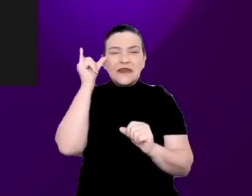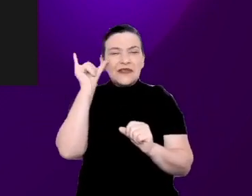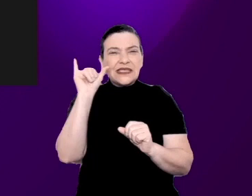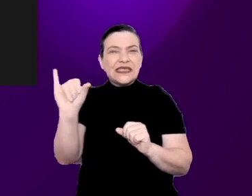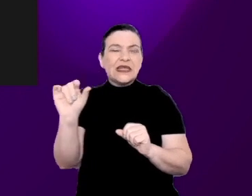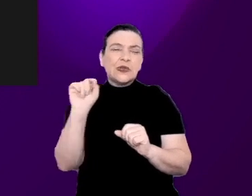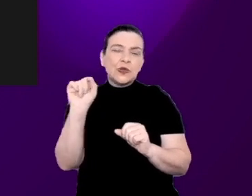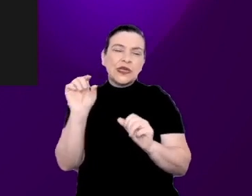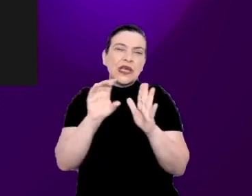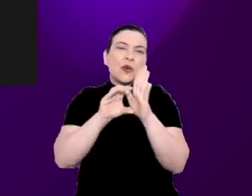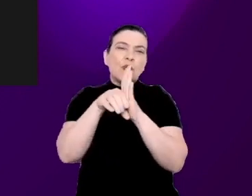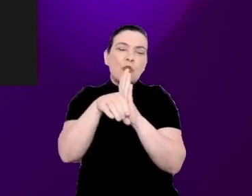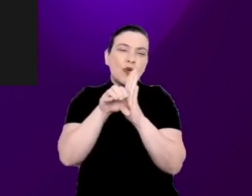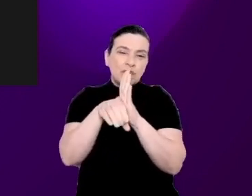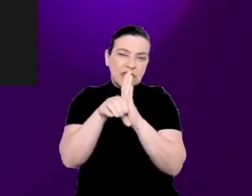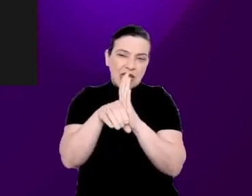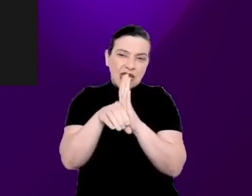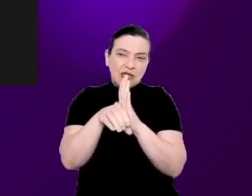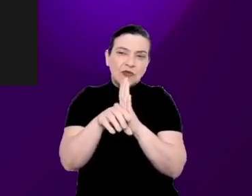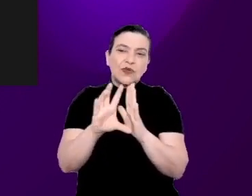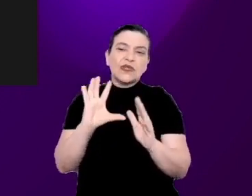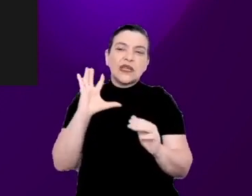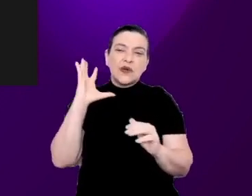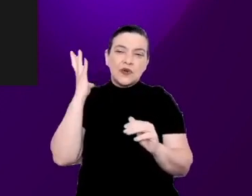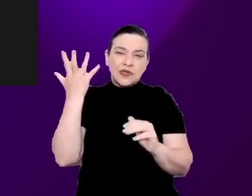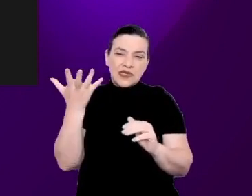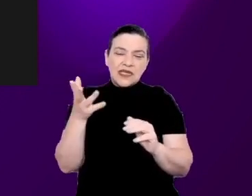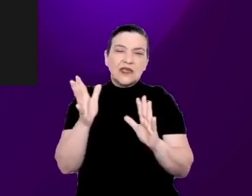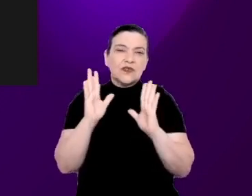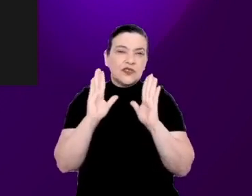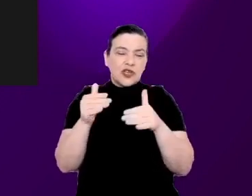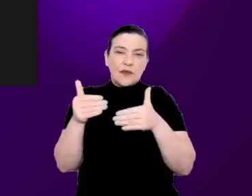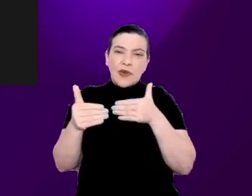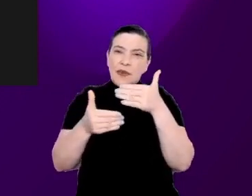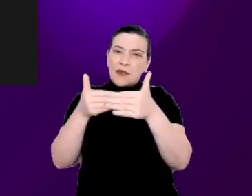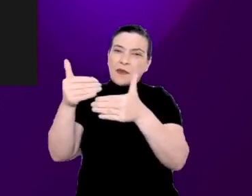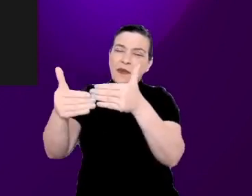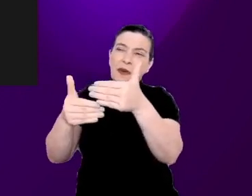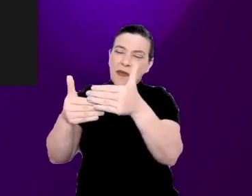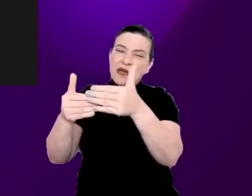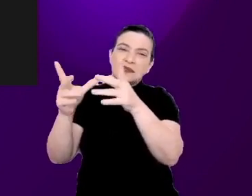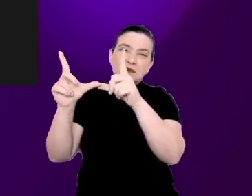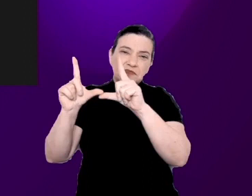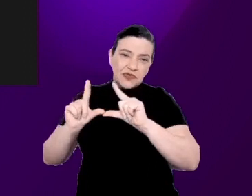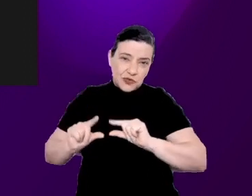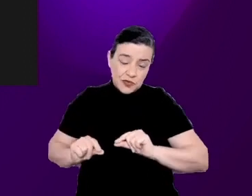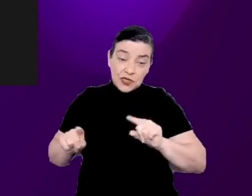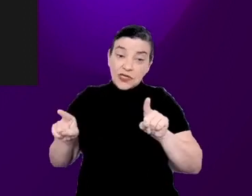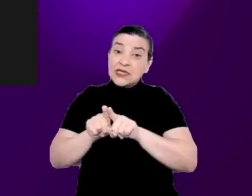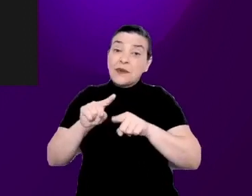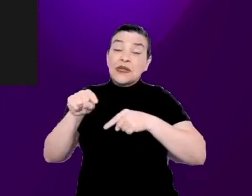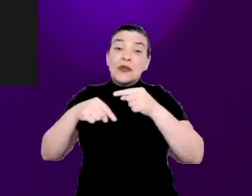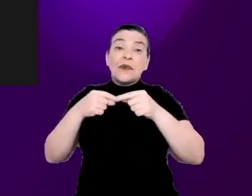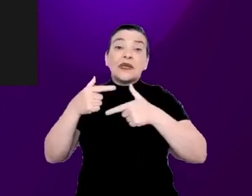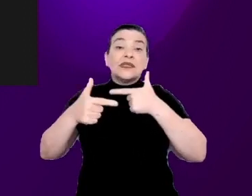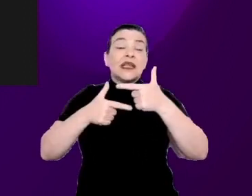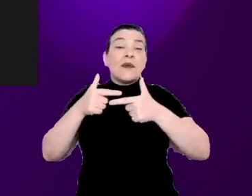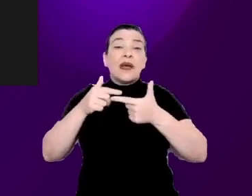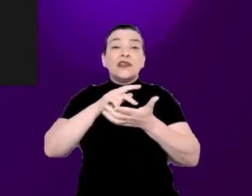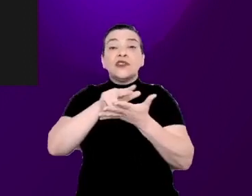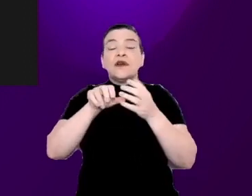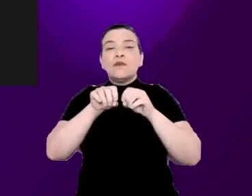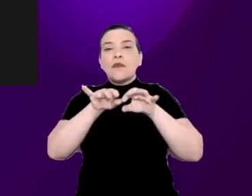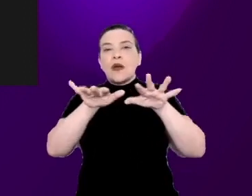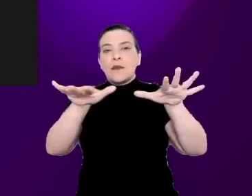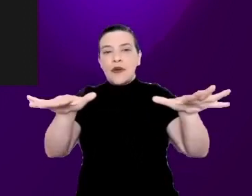um conceito, né, que está paulatinamente entrando em desuso, e aí expandindo os serviços depois. Só que o